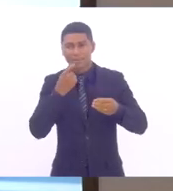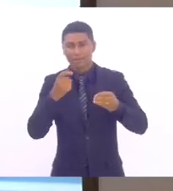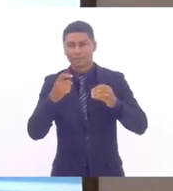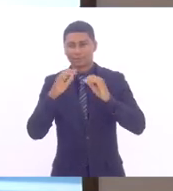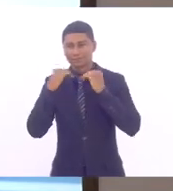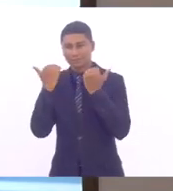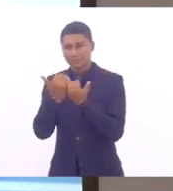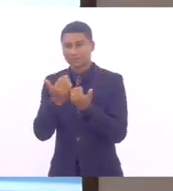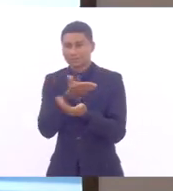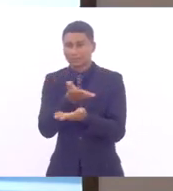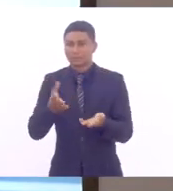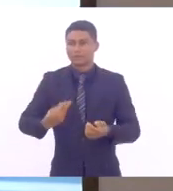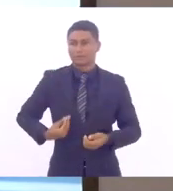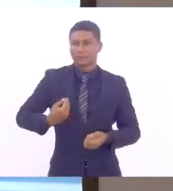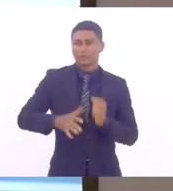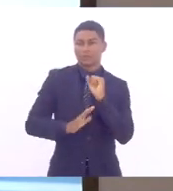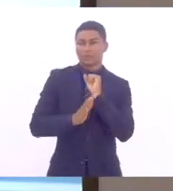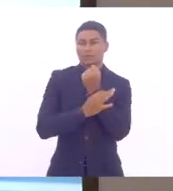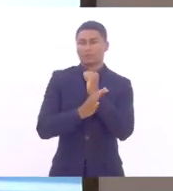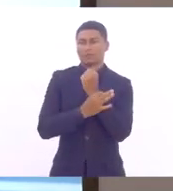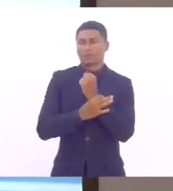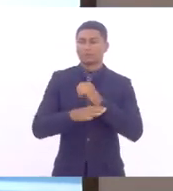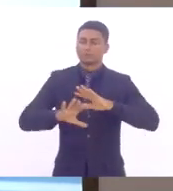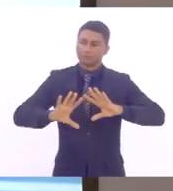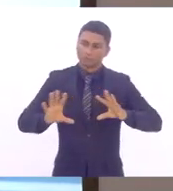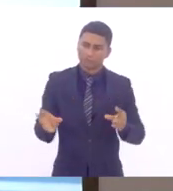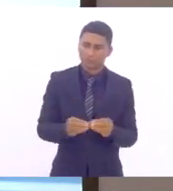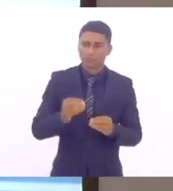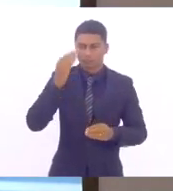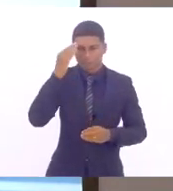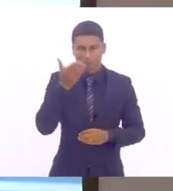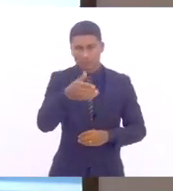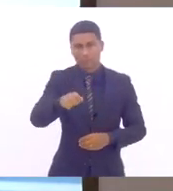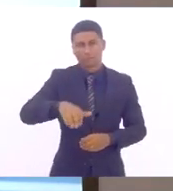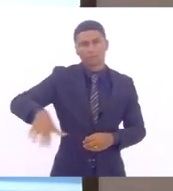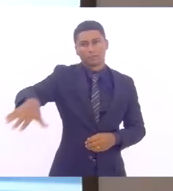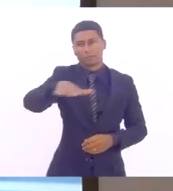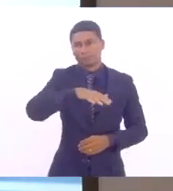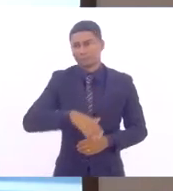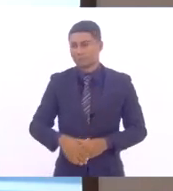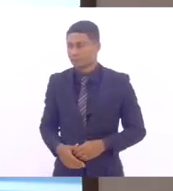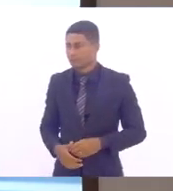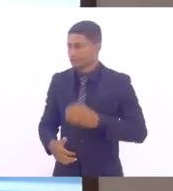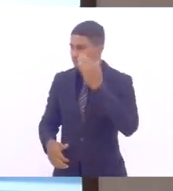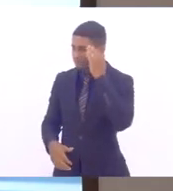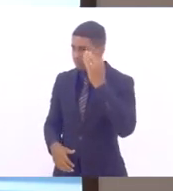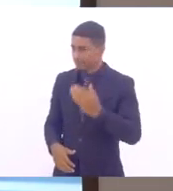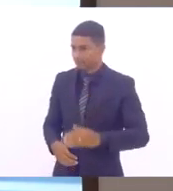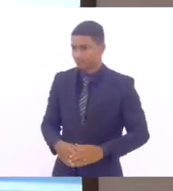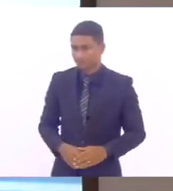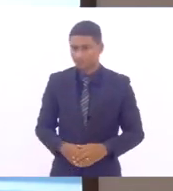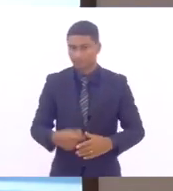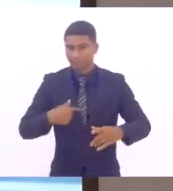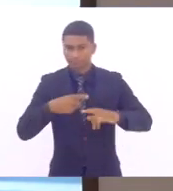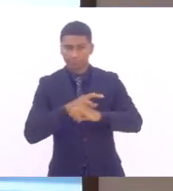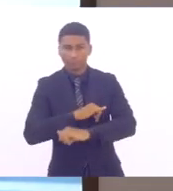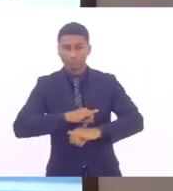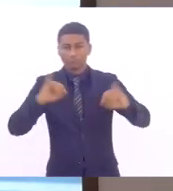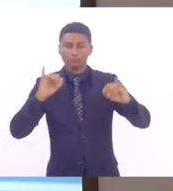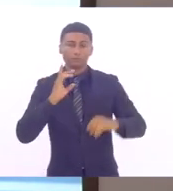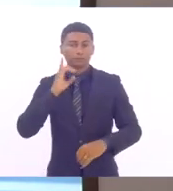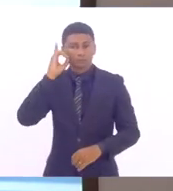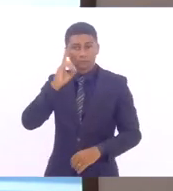viverem ali em segurança. Tá? Aqui eu concluo a minha fala. Obrigado a todos, senhores. Obrigado. Eu quero anunciar a presença do